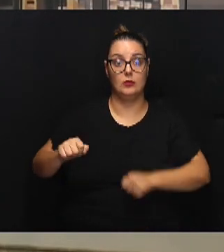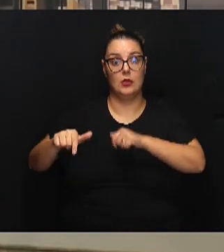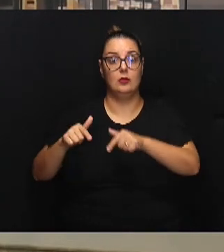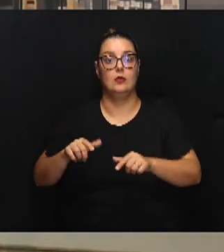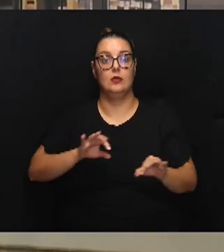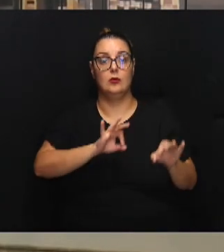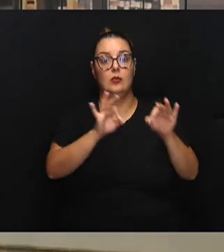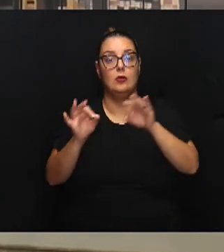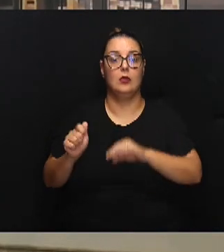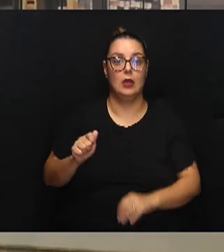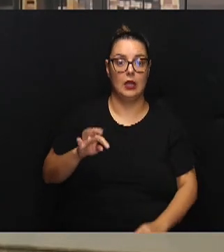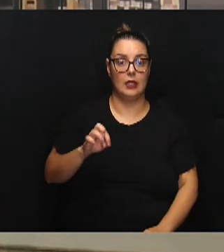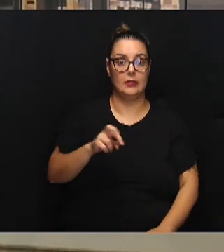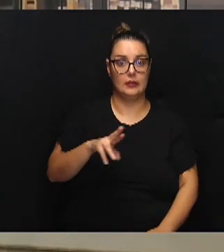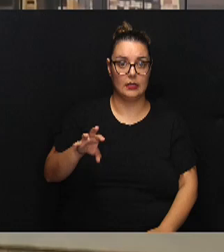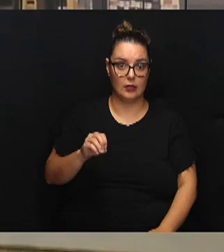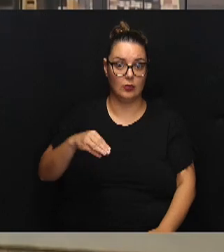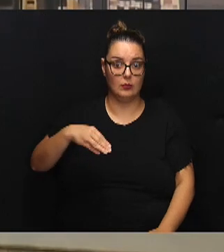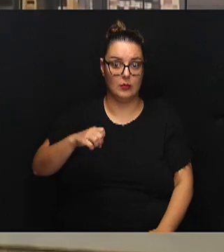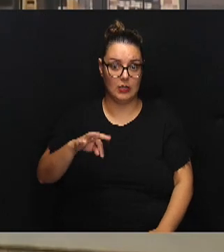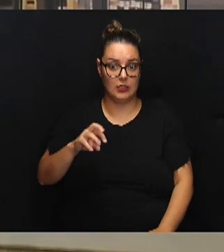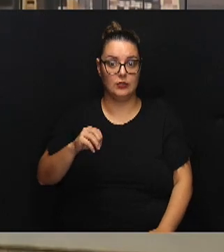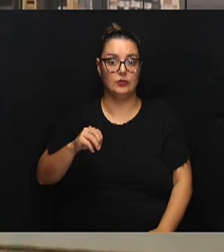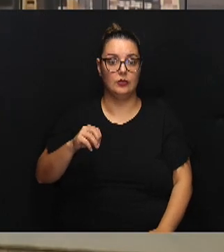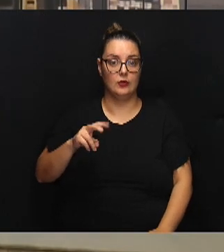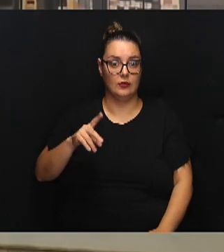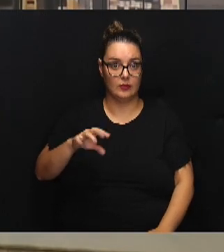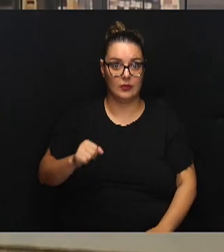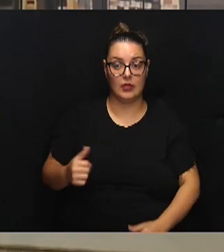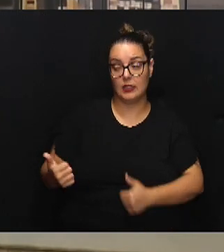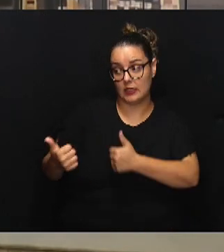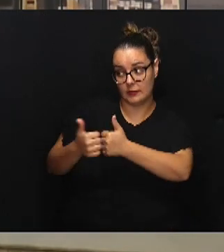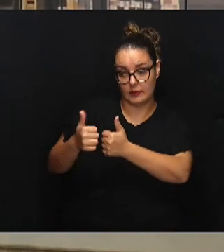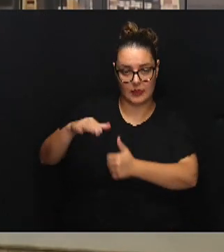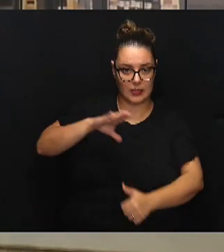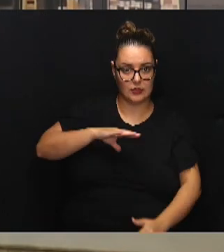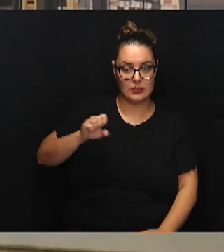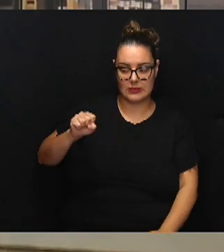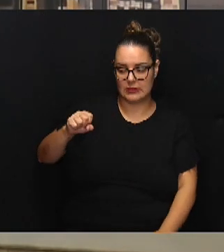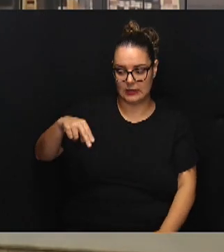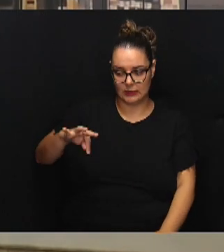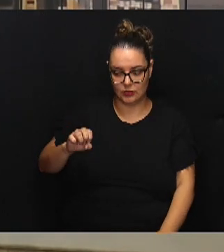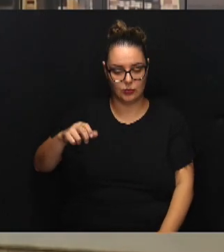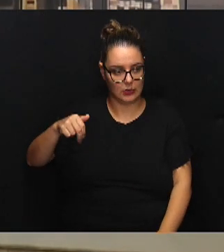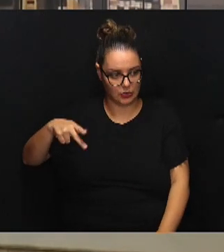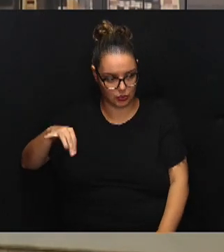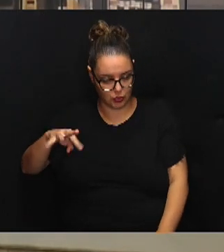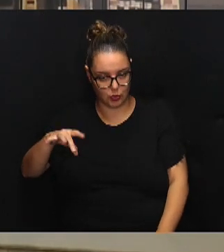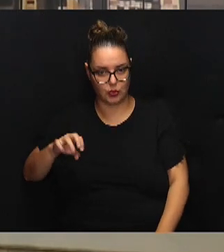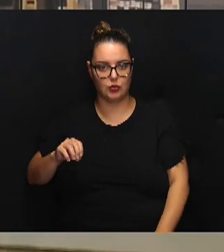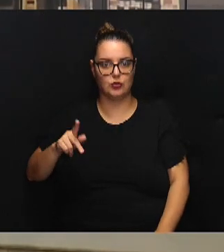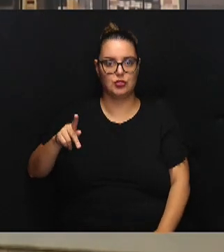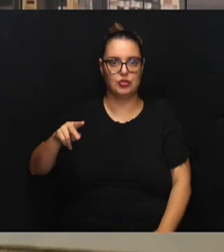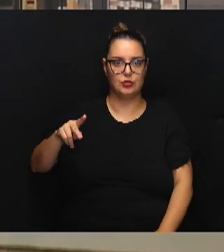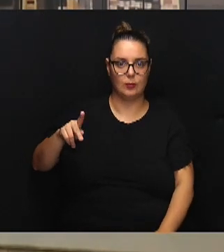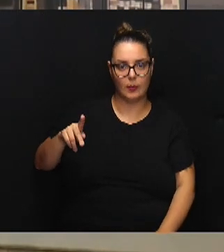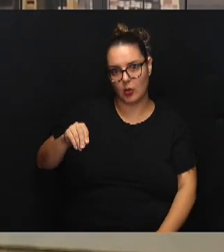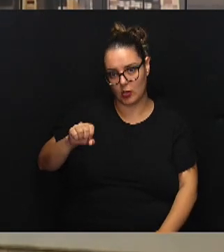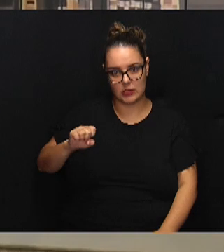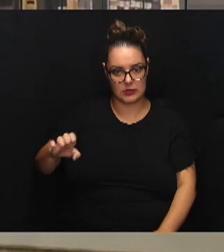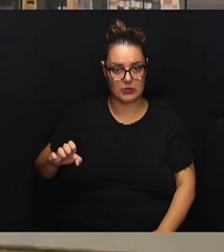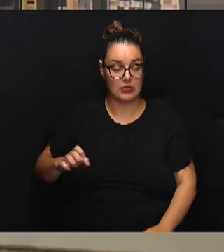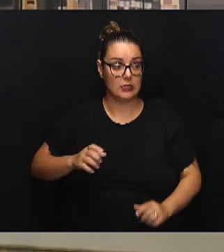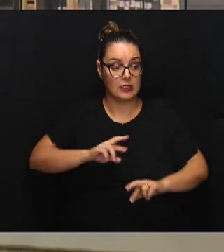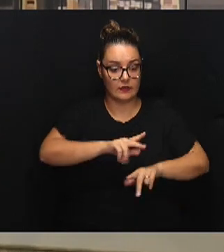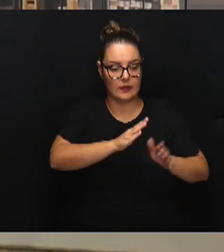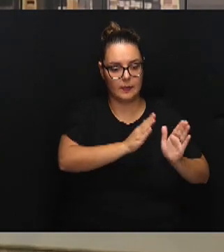aterro Mantovani aqui na nossa cidade vizinha, Santo Antônio de Posse, existe uma série de processos, né, de etapas, inclusive